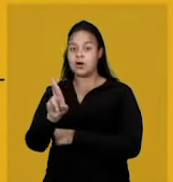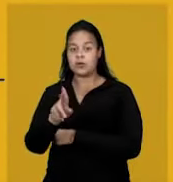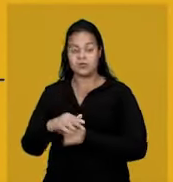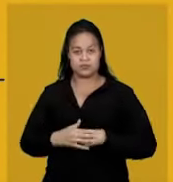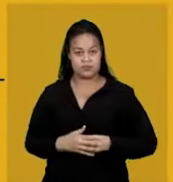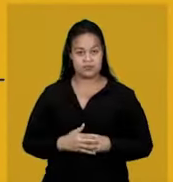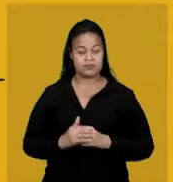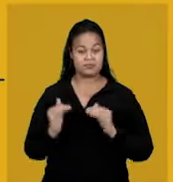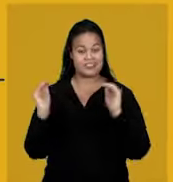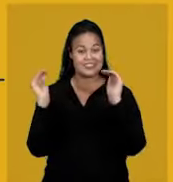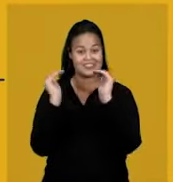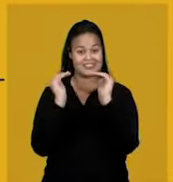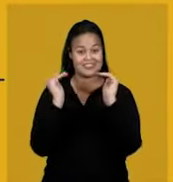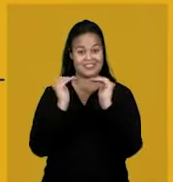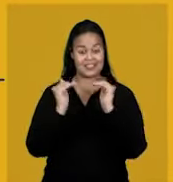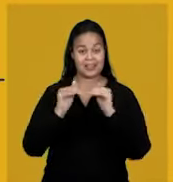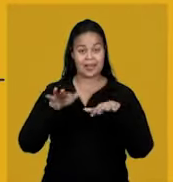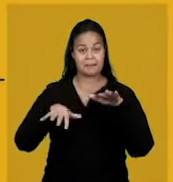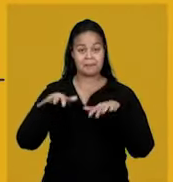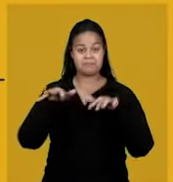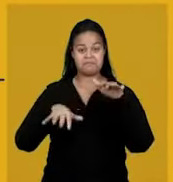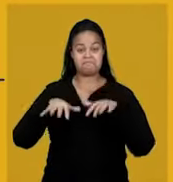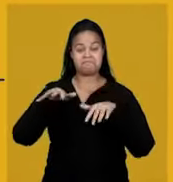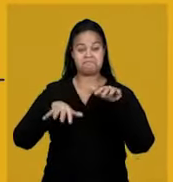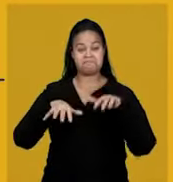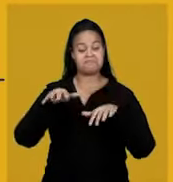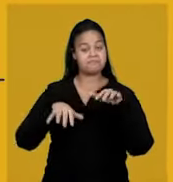equivale a aproximadamente